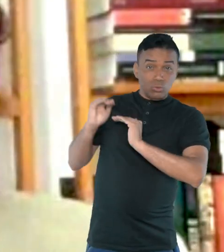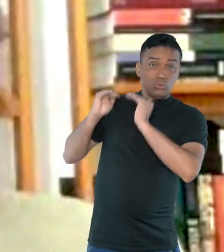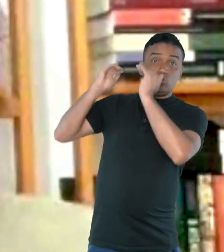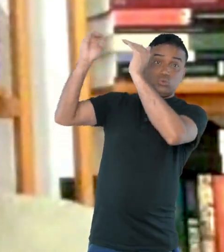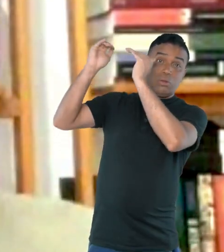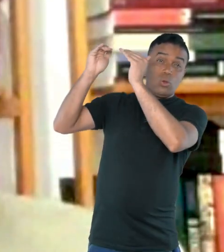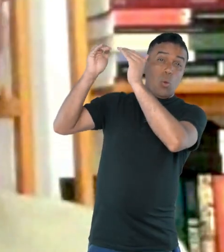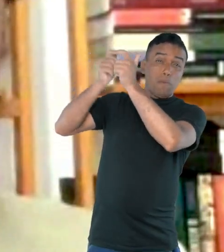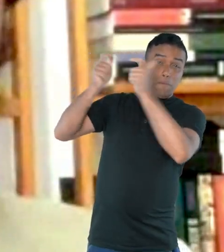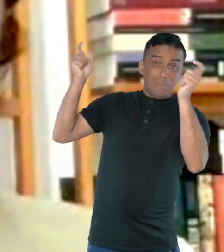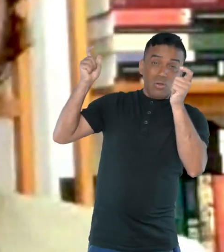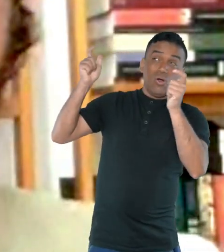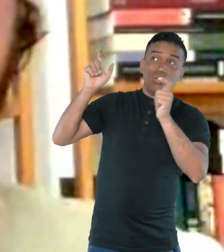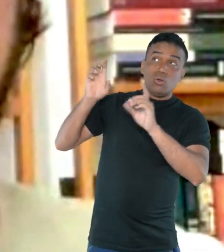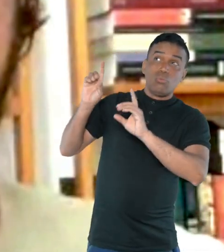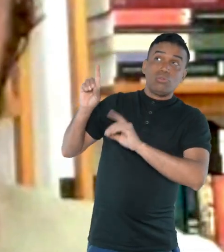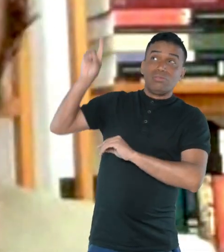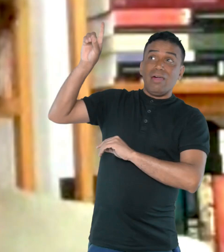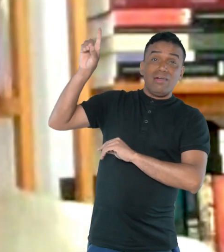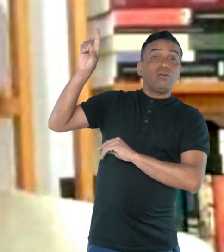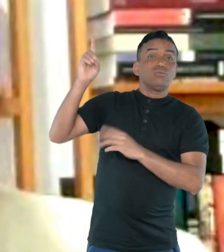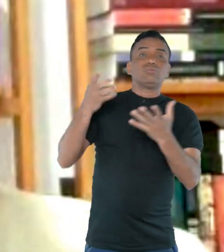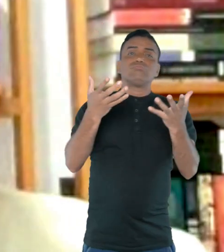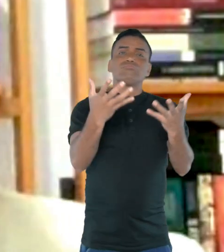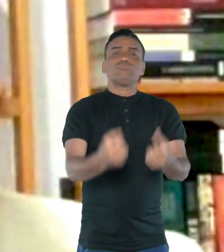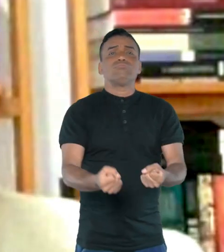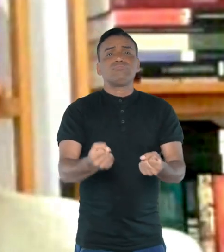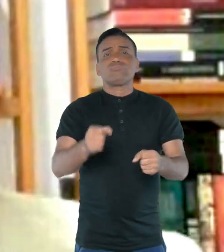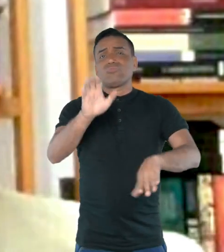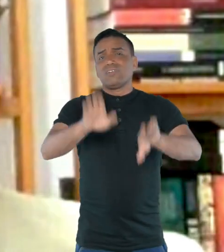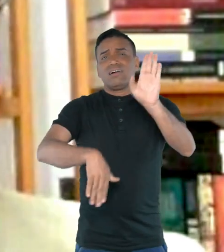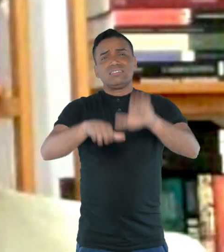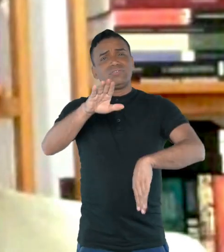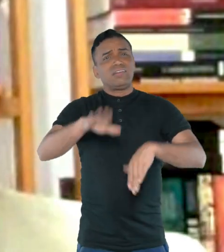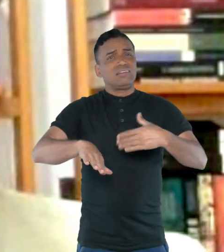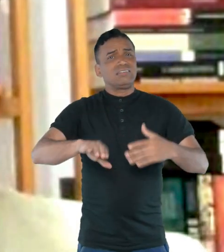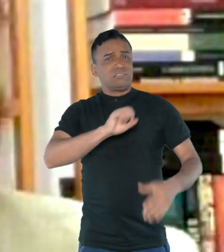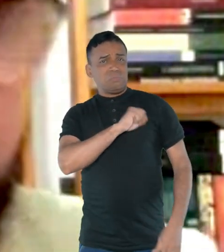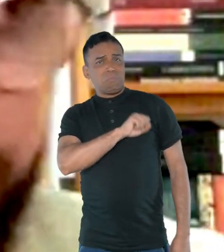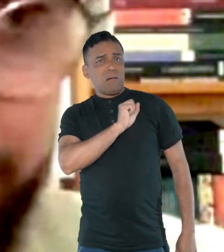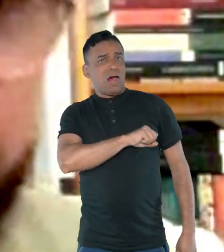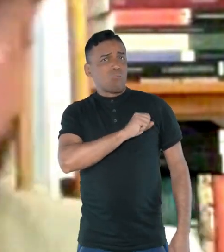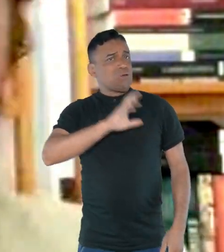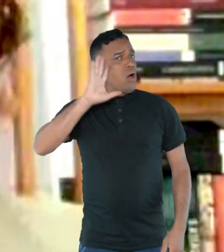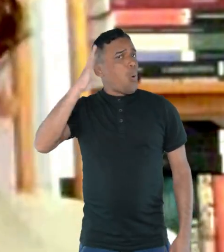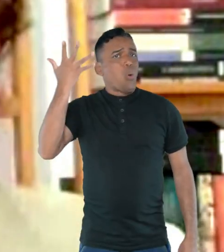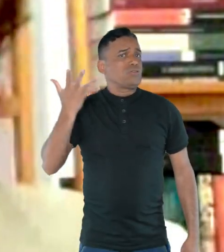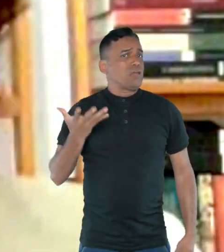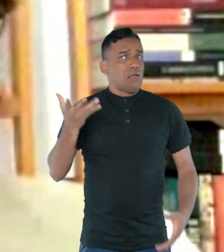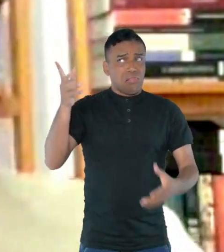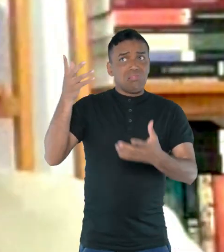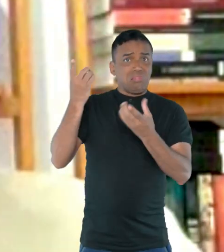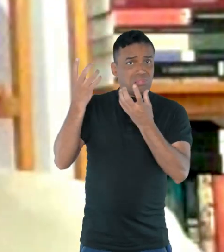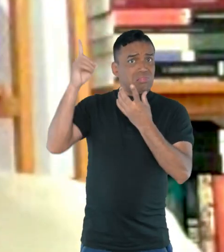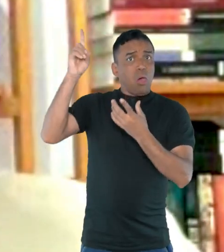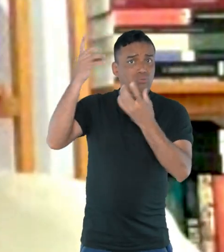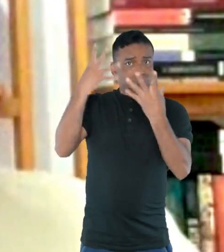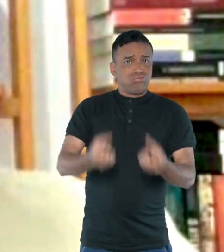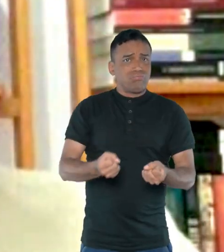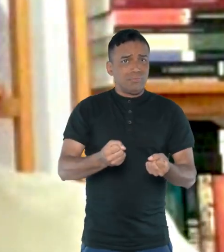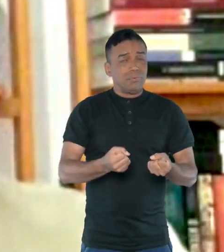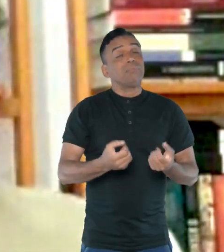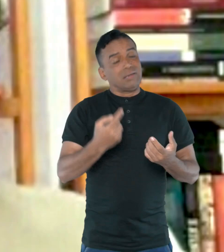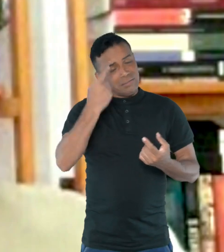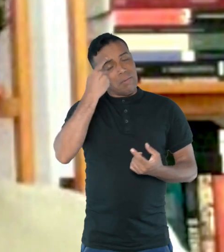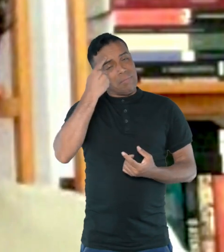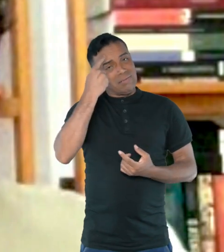como que esse ser maior permite, às vezes, tanta barbaridade. No entanto, apesar de também pensar dessa